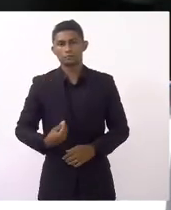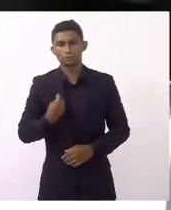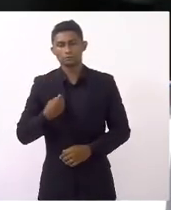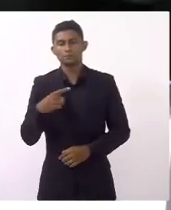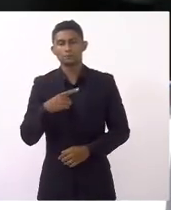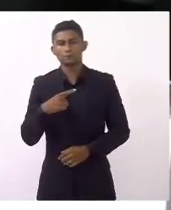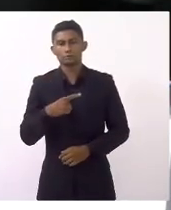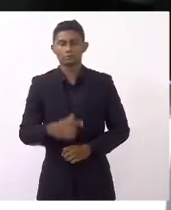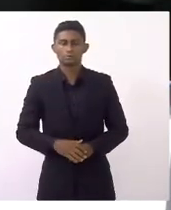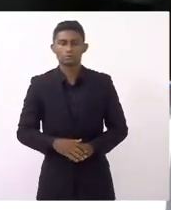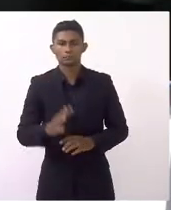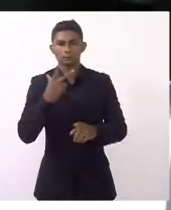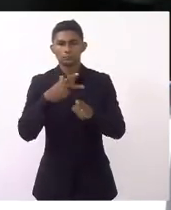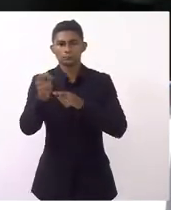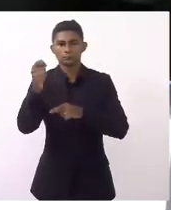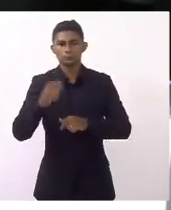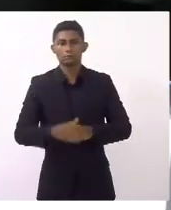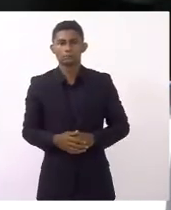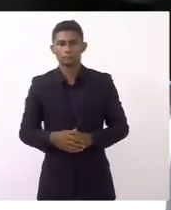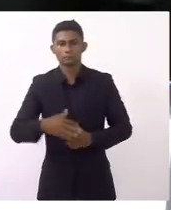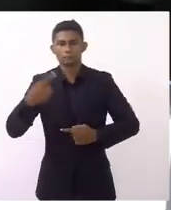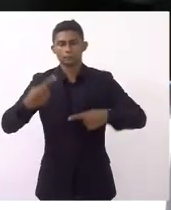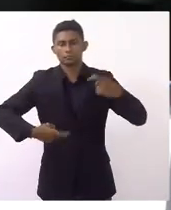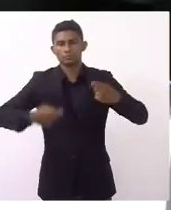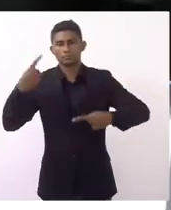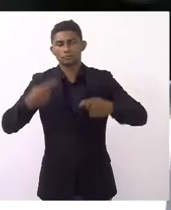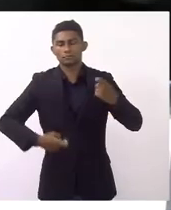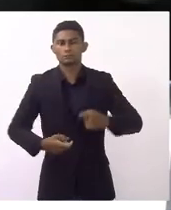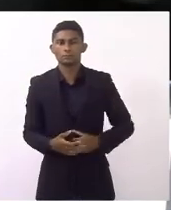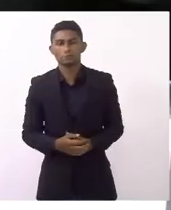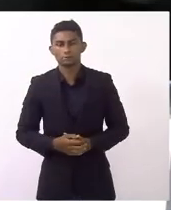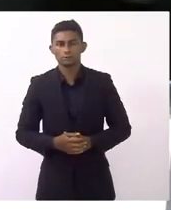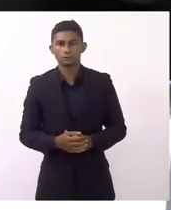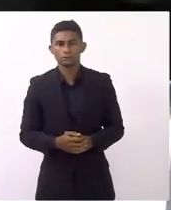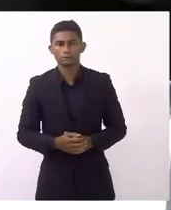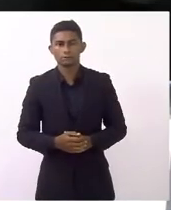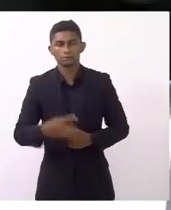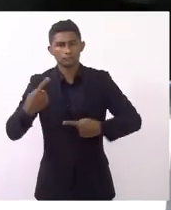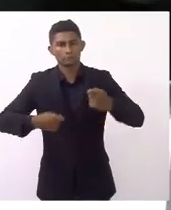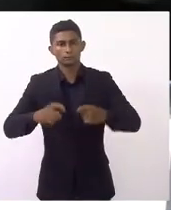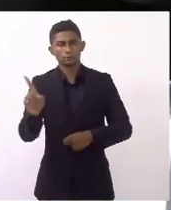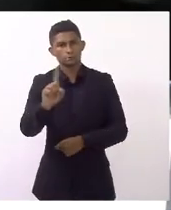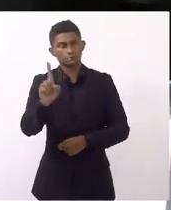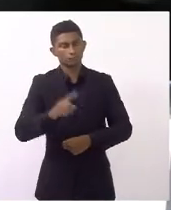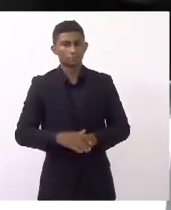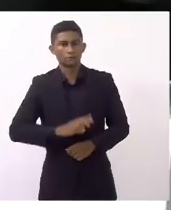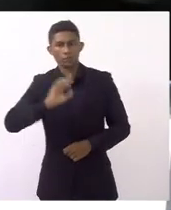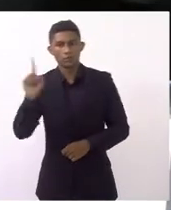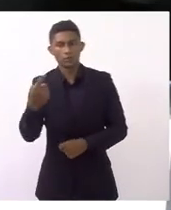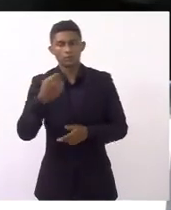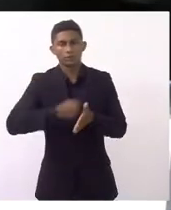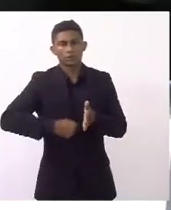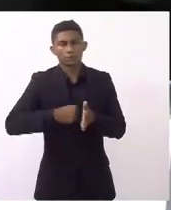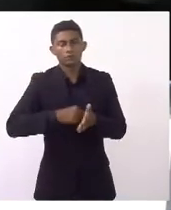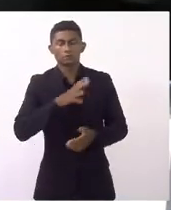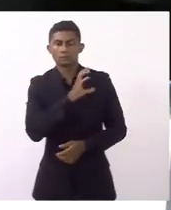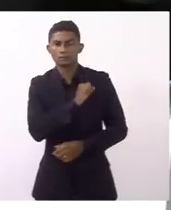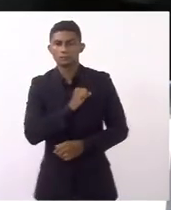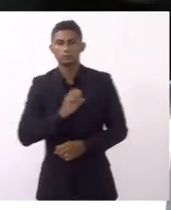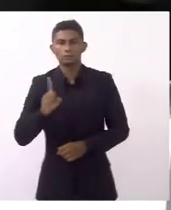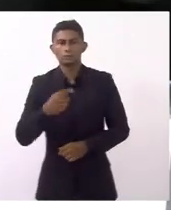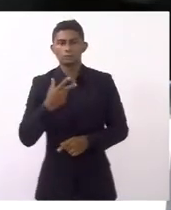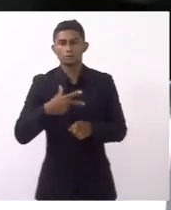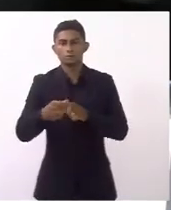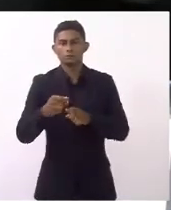uma vitória uma guerra 15 para a gente uma guerra que nós lutamos com amor e